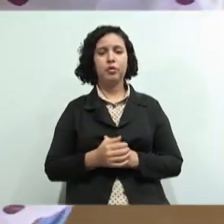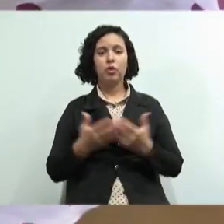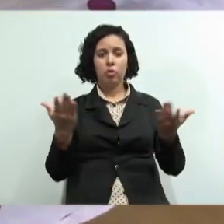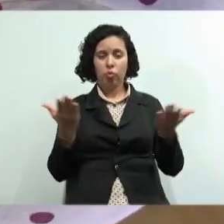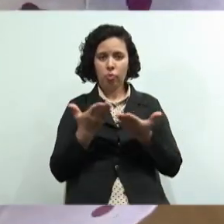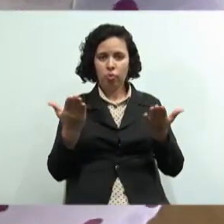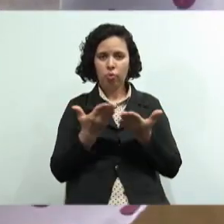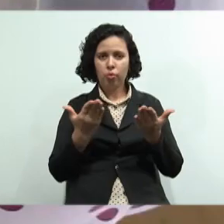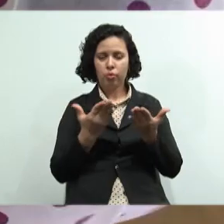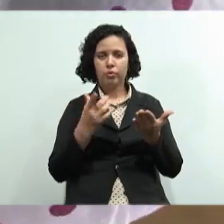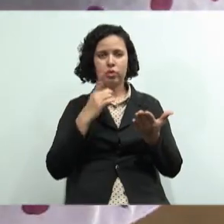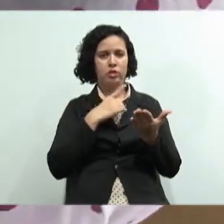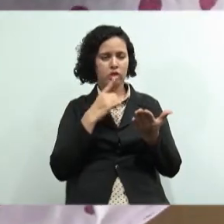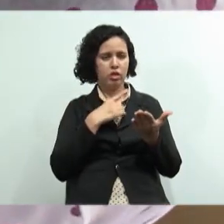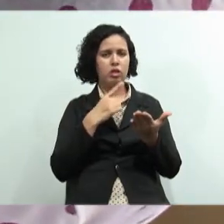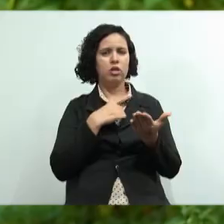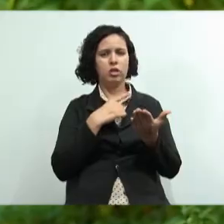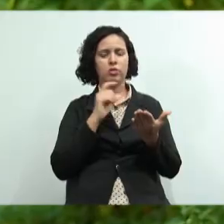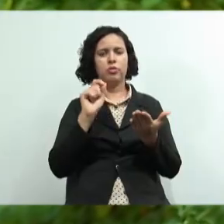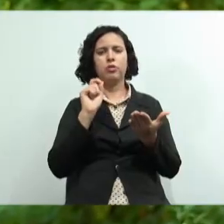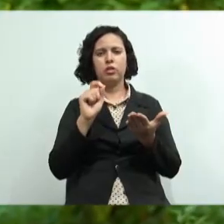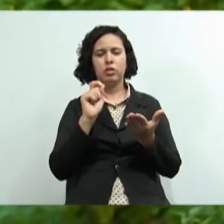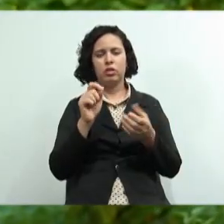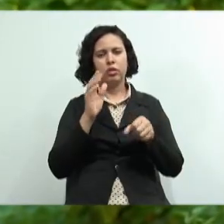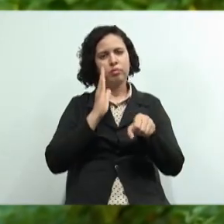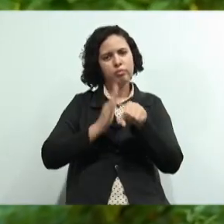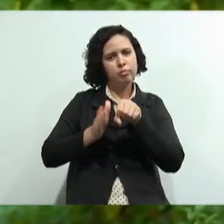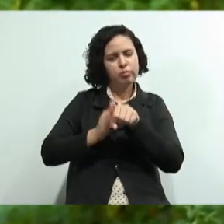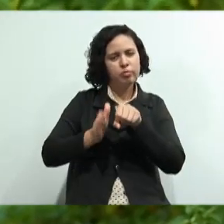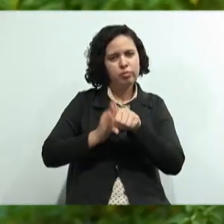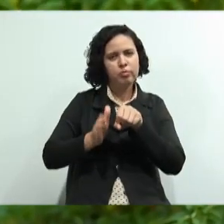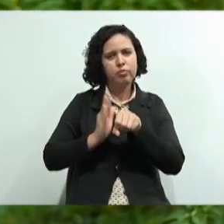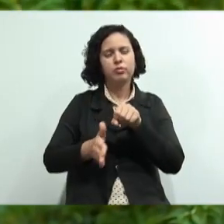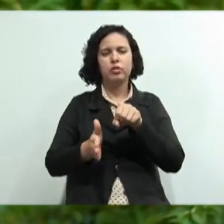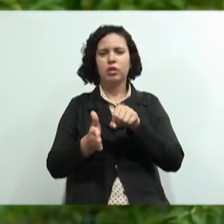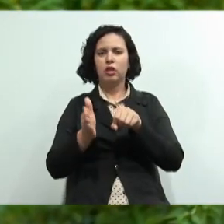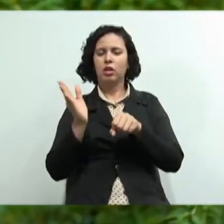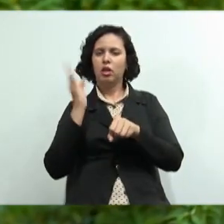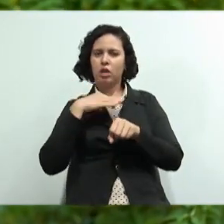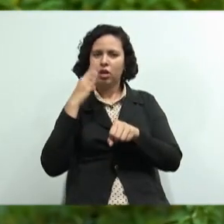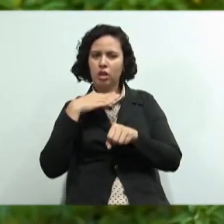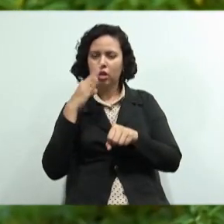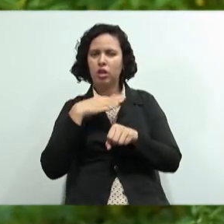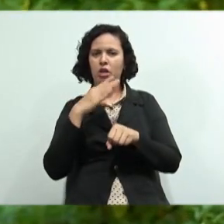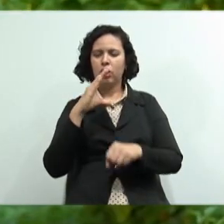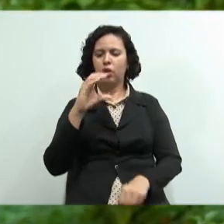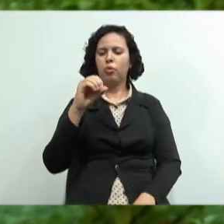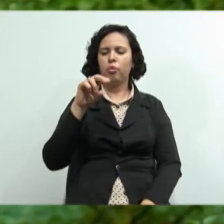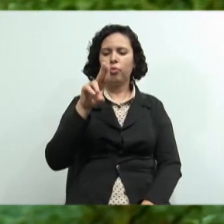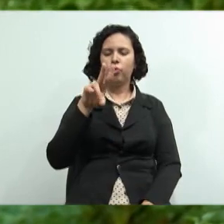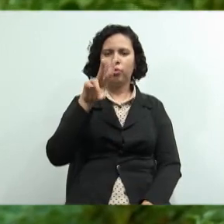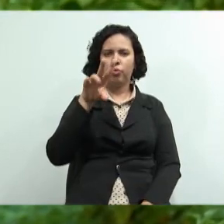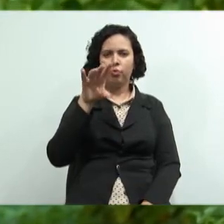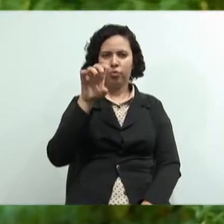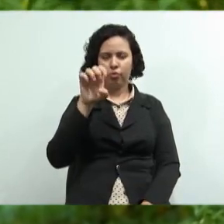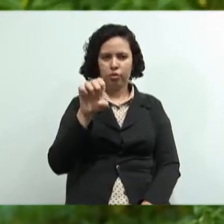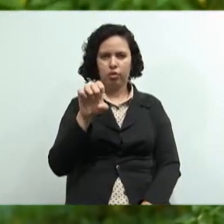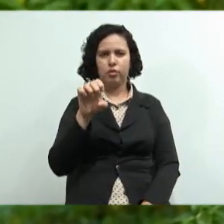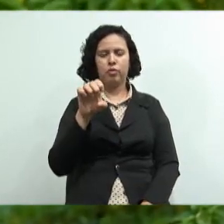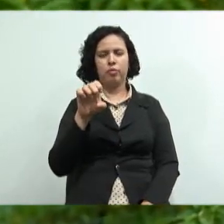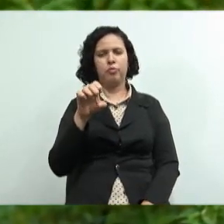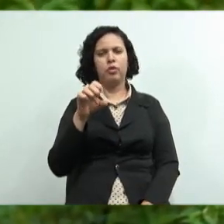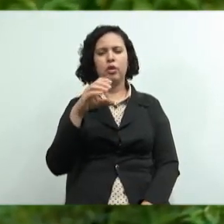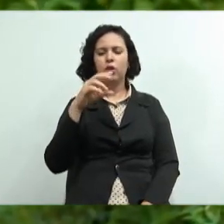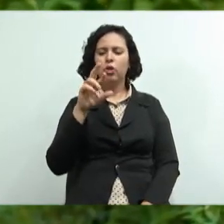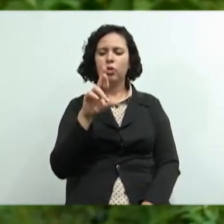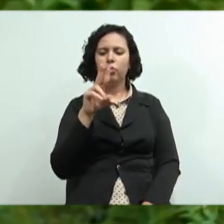Hoje nós só estamos tendo cebolinha, coentro, salsa, pimenta de cheiro, couve. Rúcula está acabando,